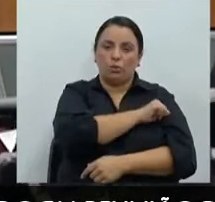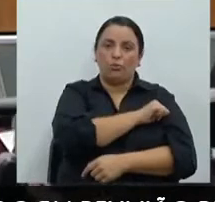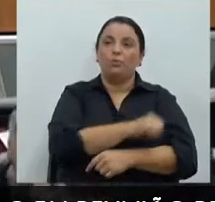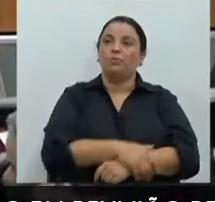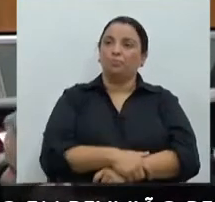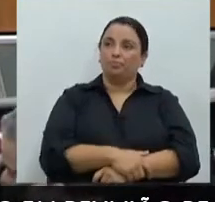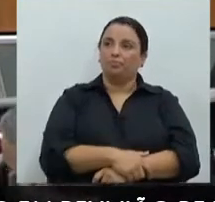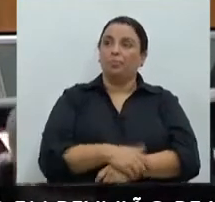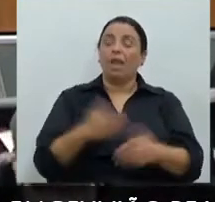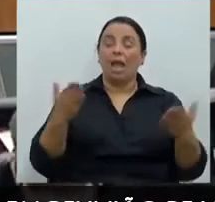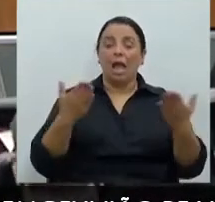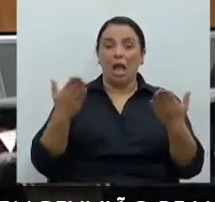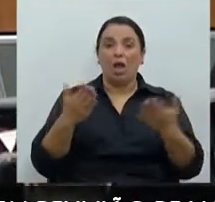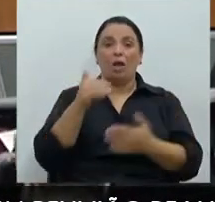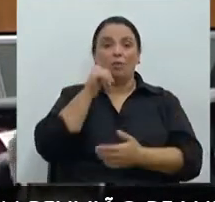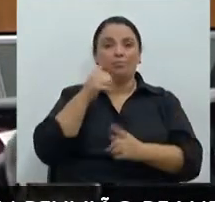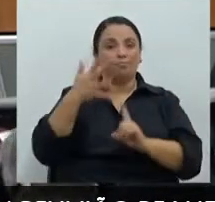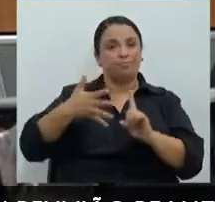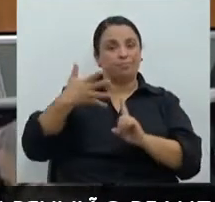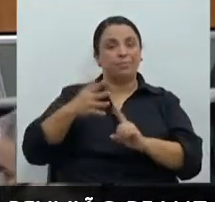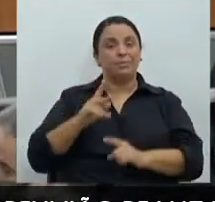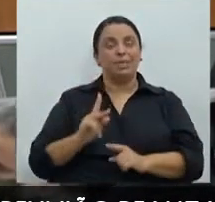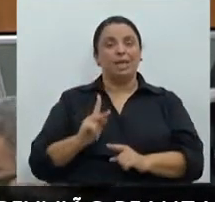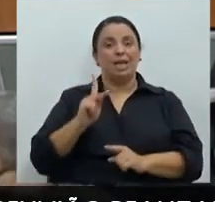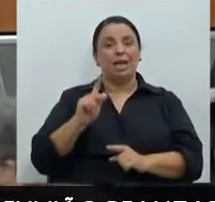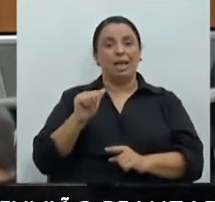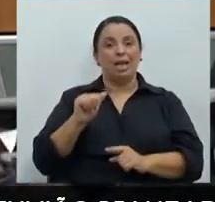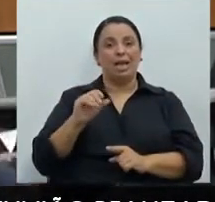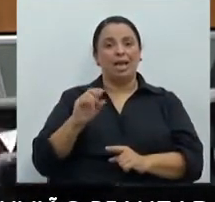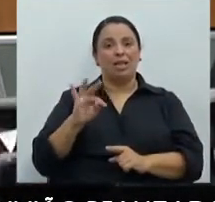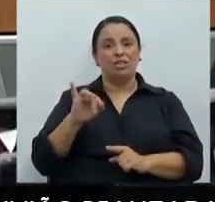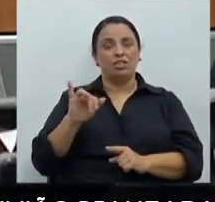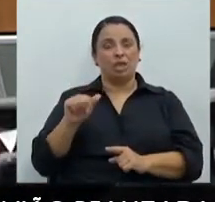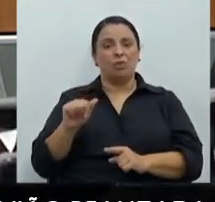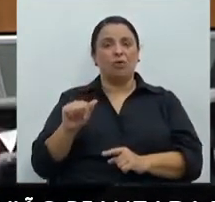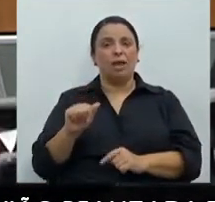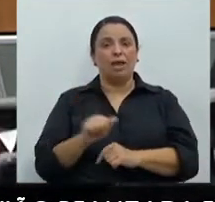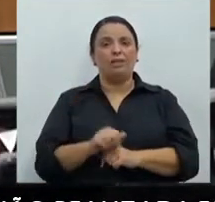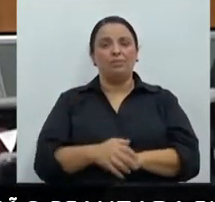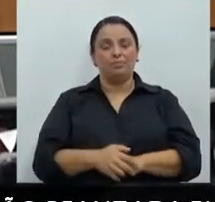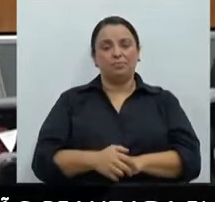Kátia também. Kátia Ferraz, por gentileza, Kátia. Tá?